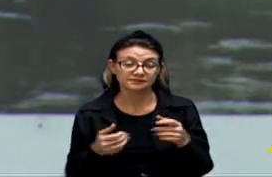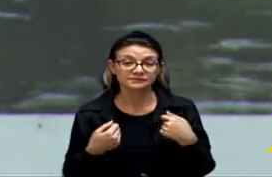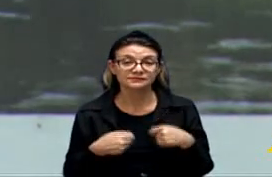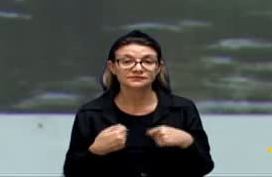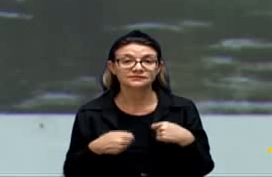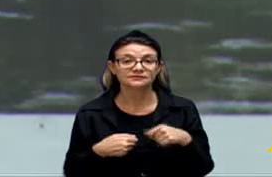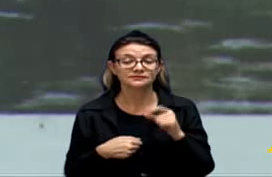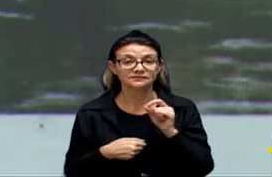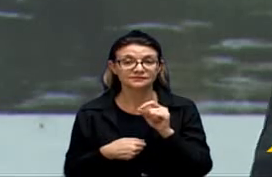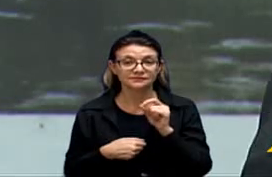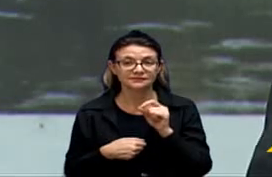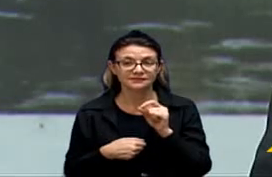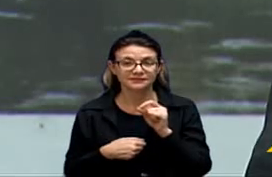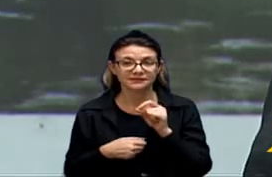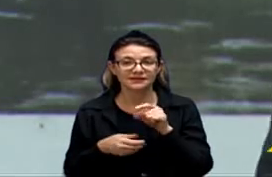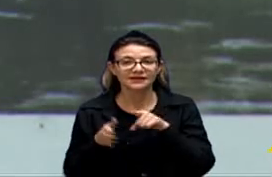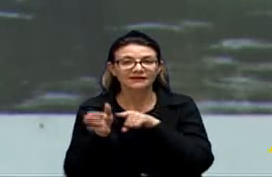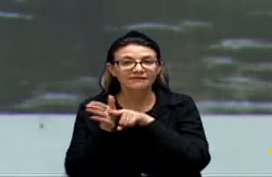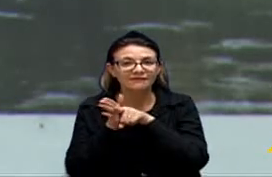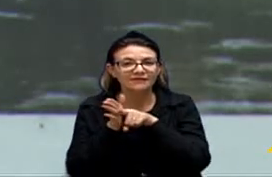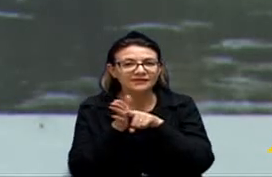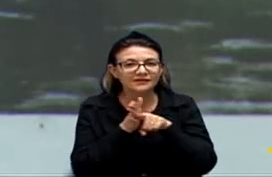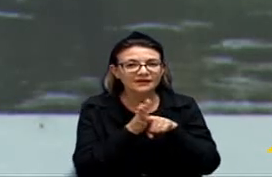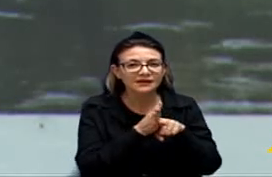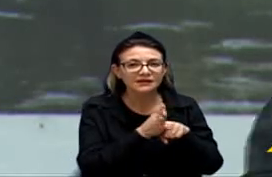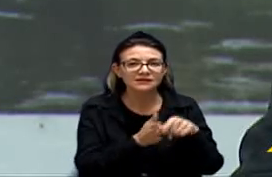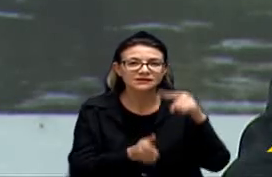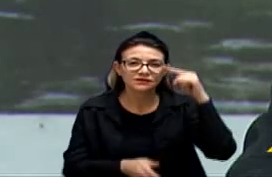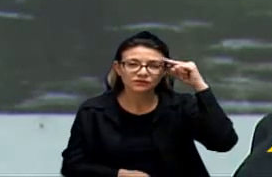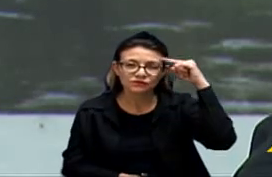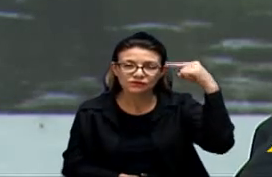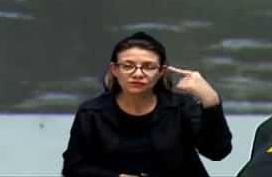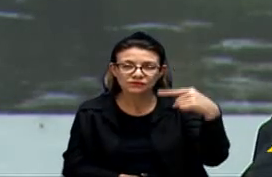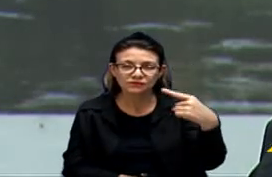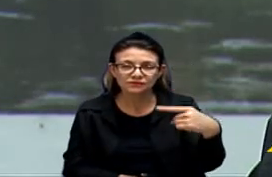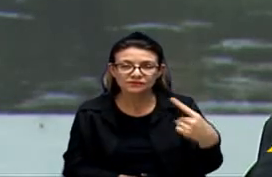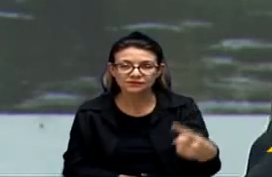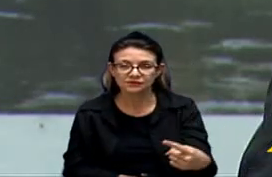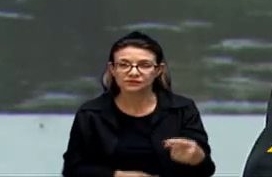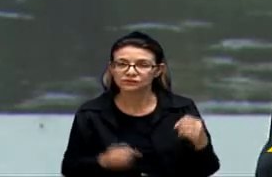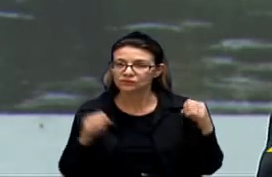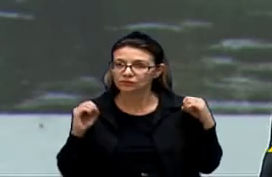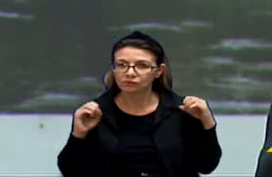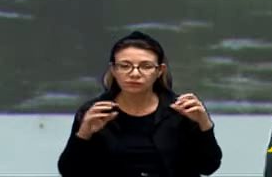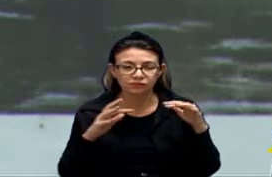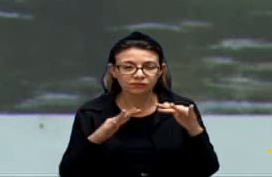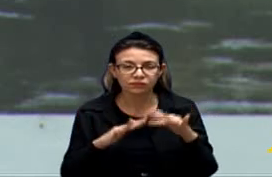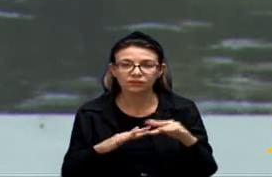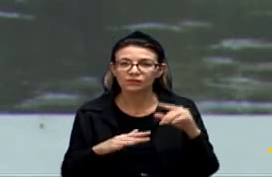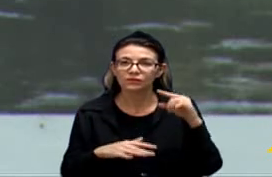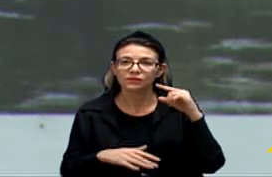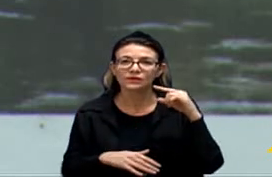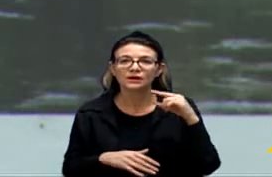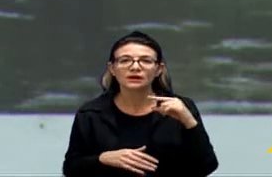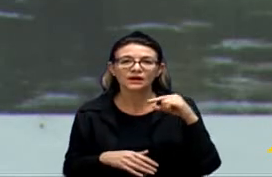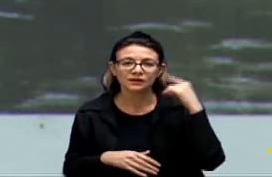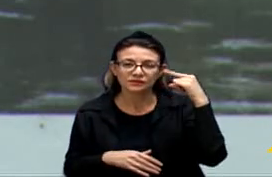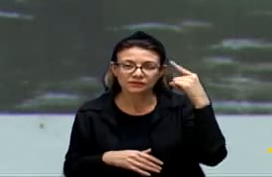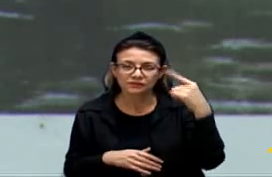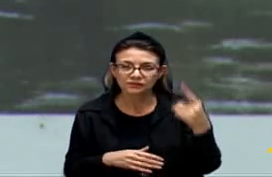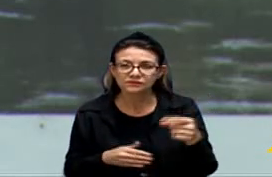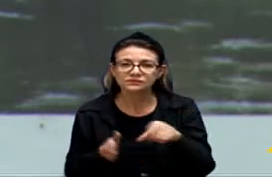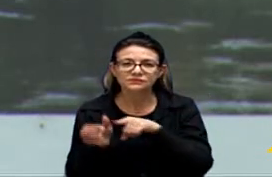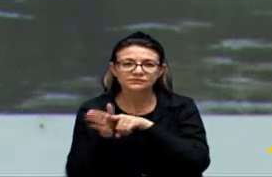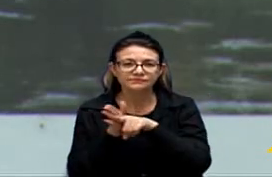fato são de fiscalizações diárias é um multirão de fiscalizações quando começar apreender essas motos barulhentas